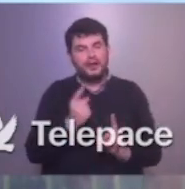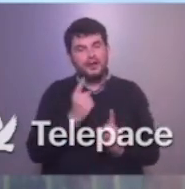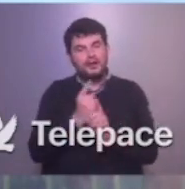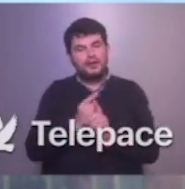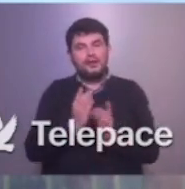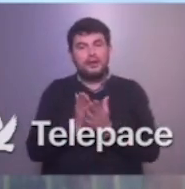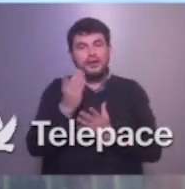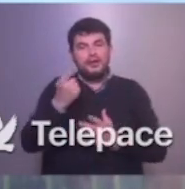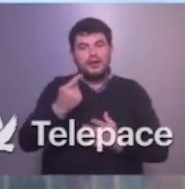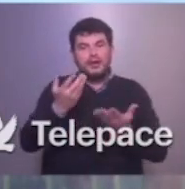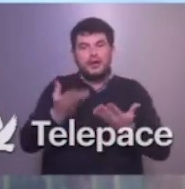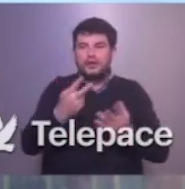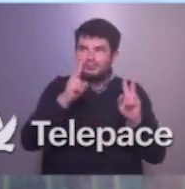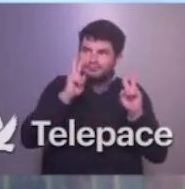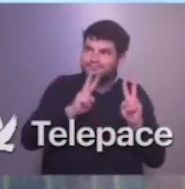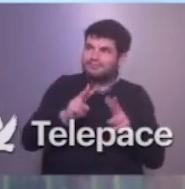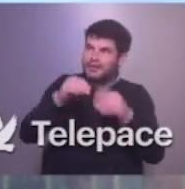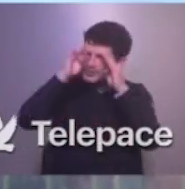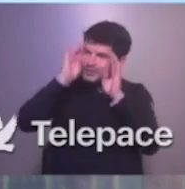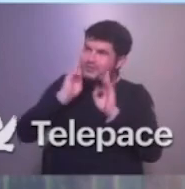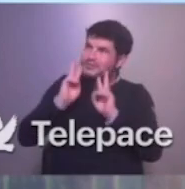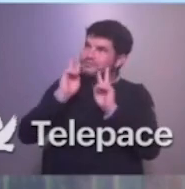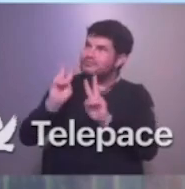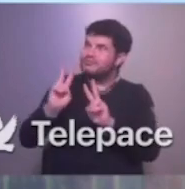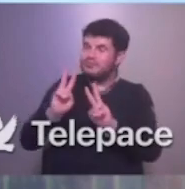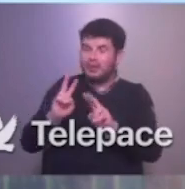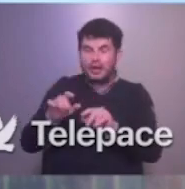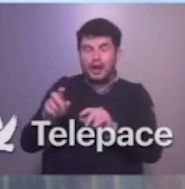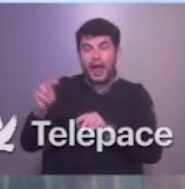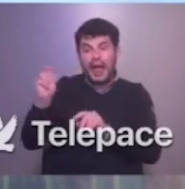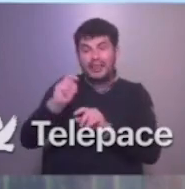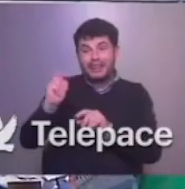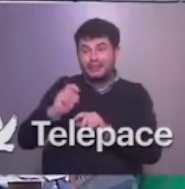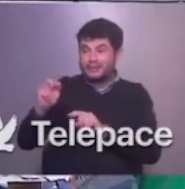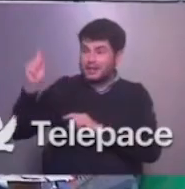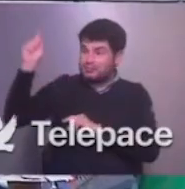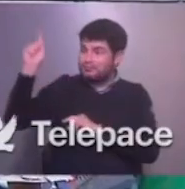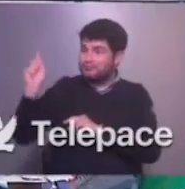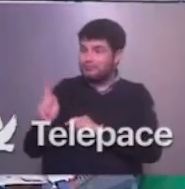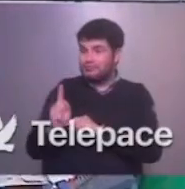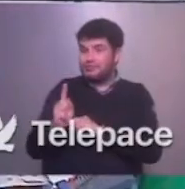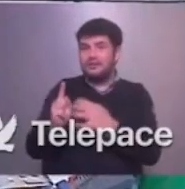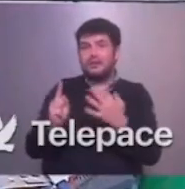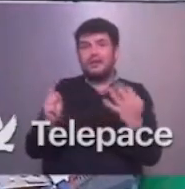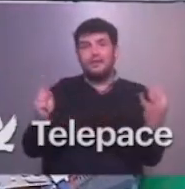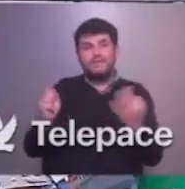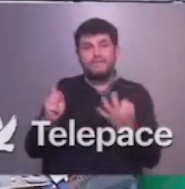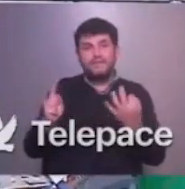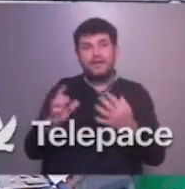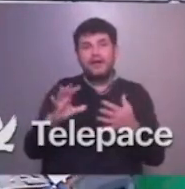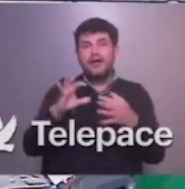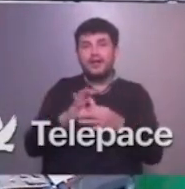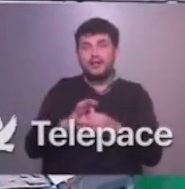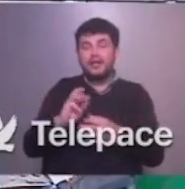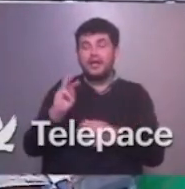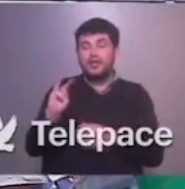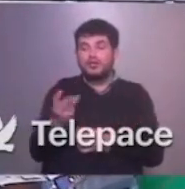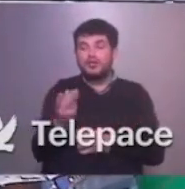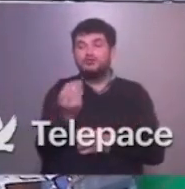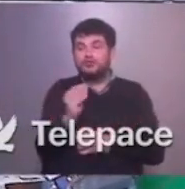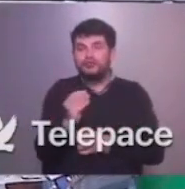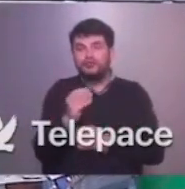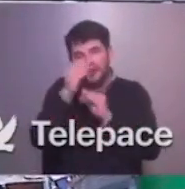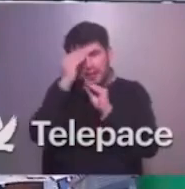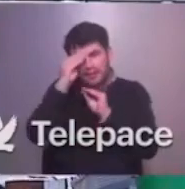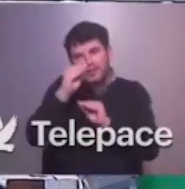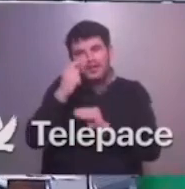Continuando, nós agora voltados para Nossa Senhora, que nesta terceira aparição nos deixou, através dos pastorinhos, recomendações